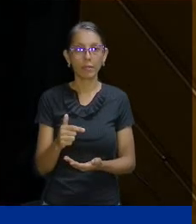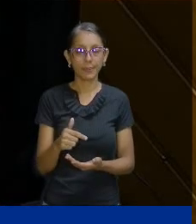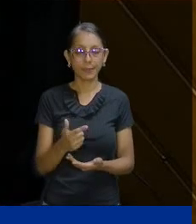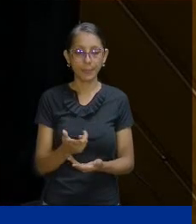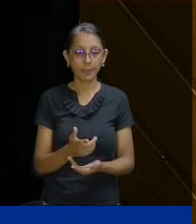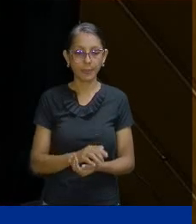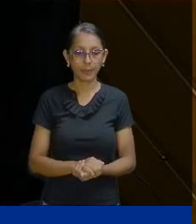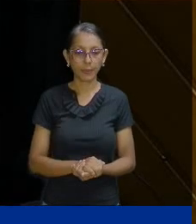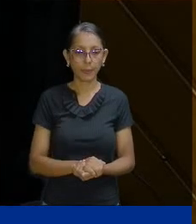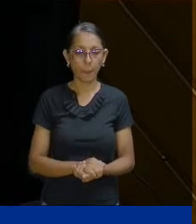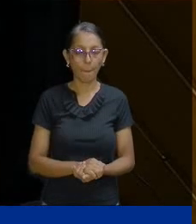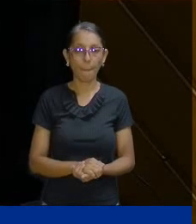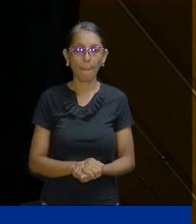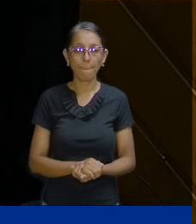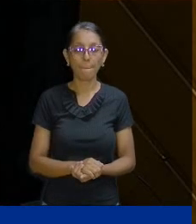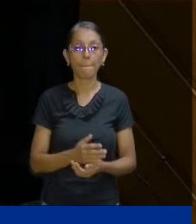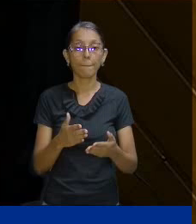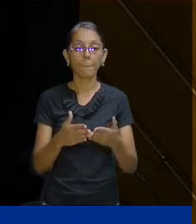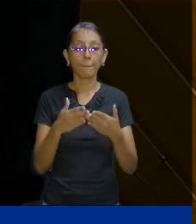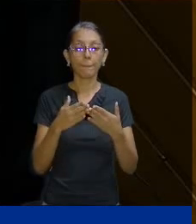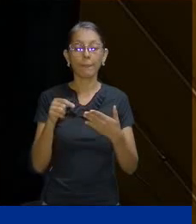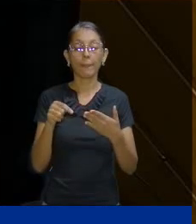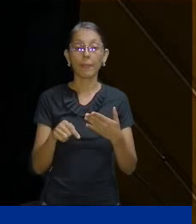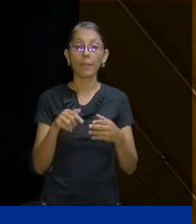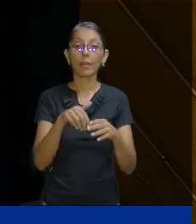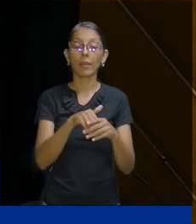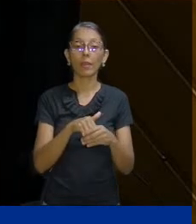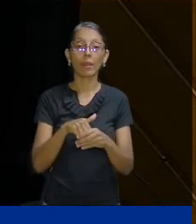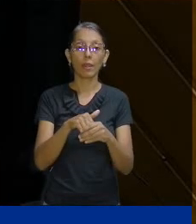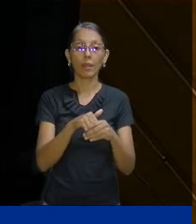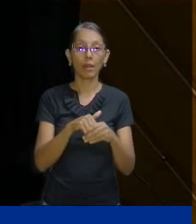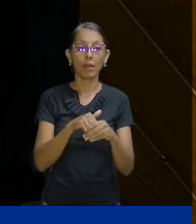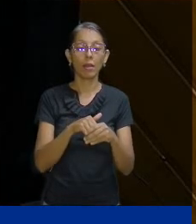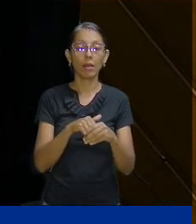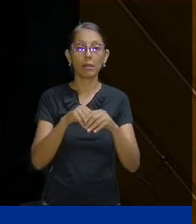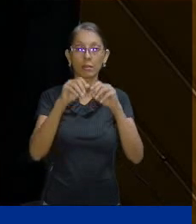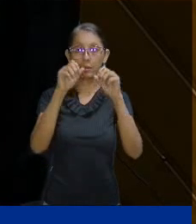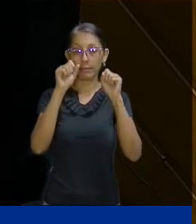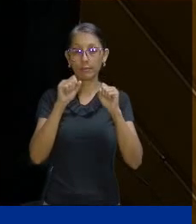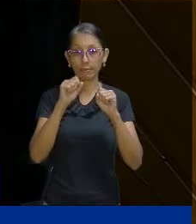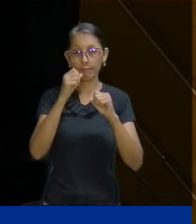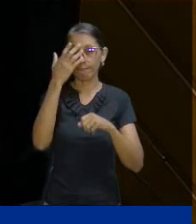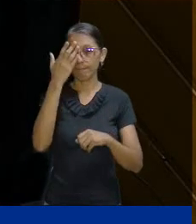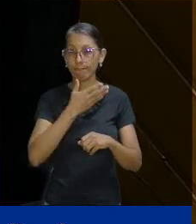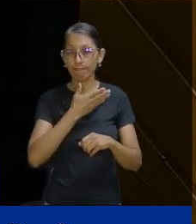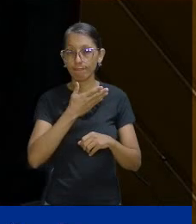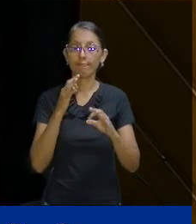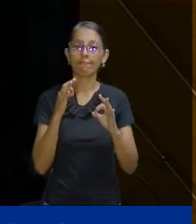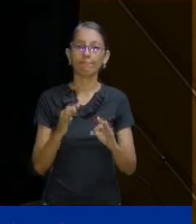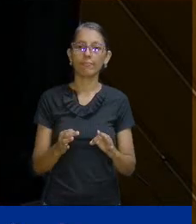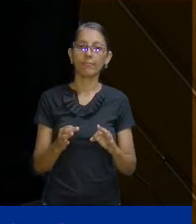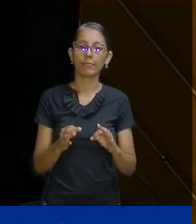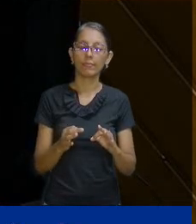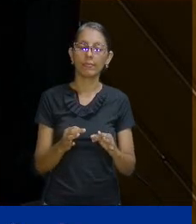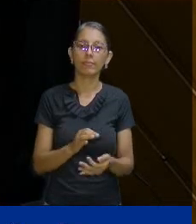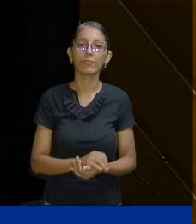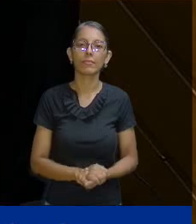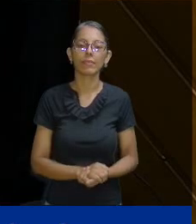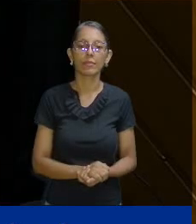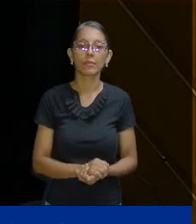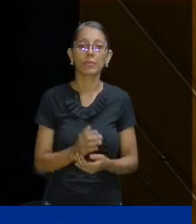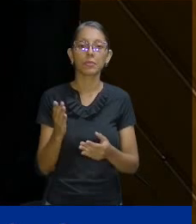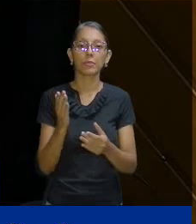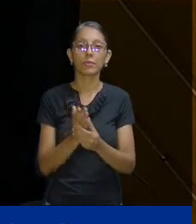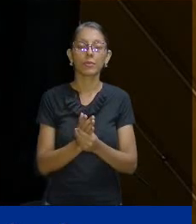jurisprudência eleitoral exige prova robusta de esquema amplo e impactante, o que não verifica nos autos, limitadas